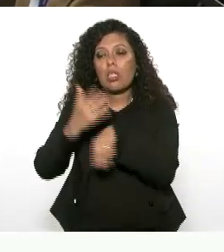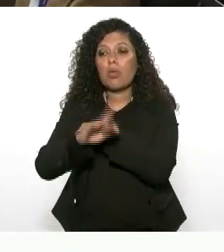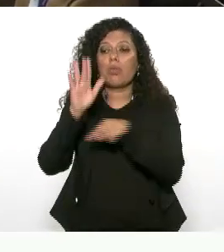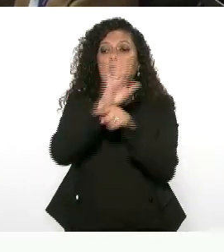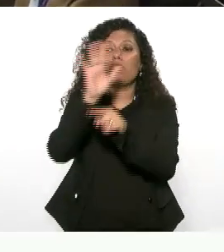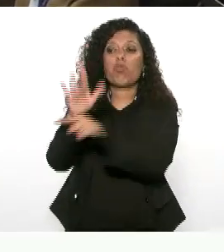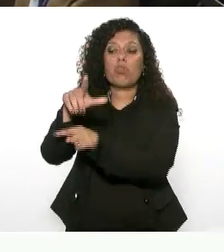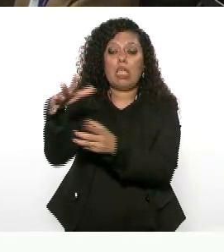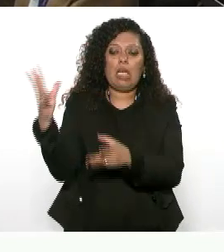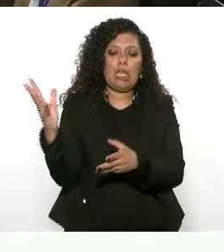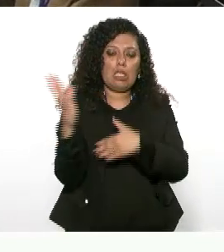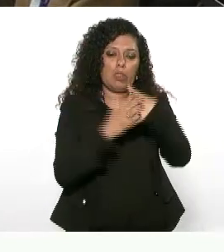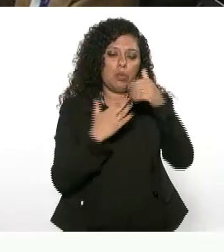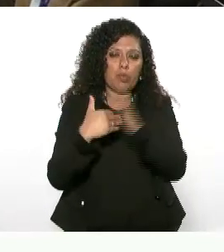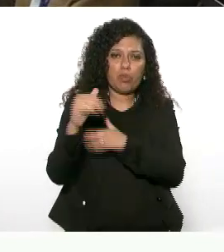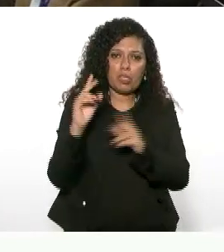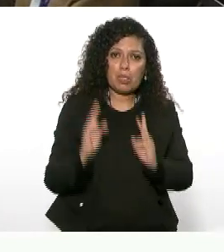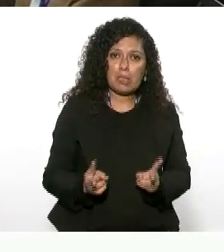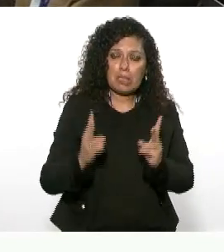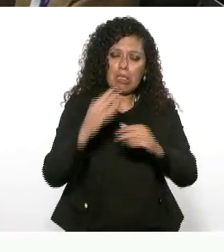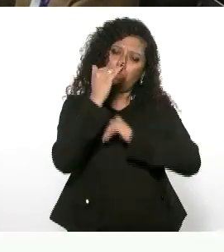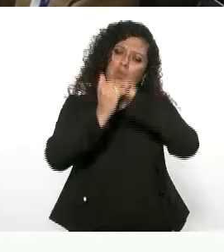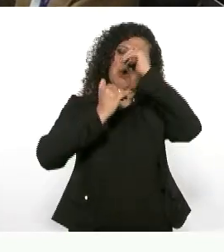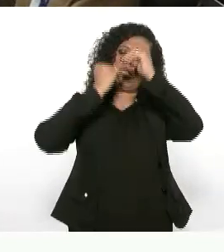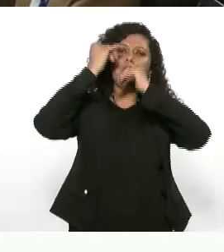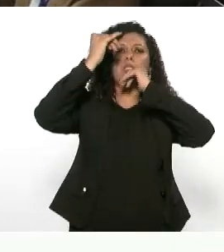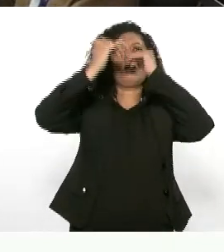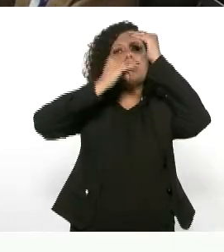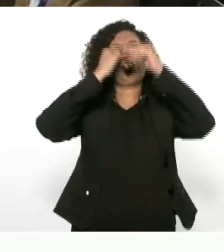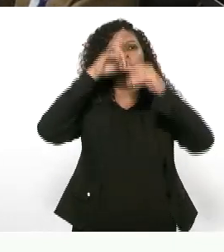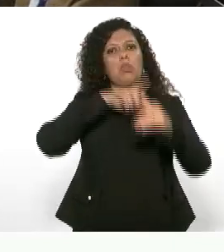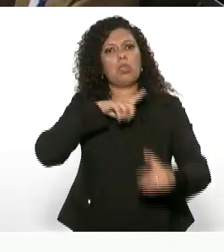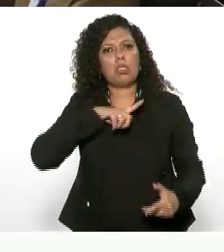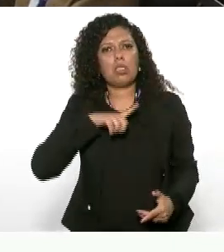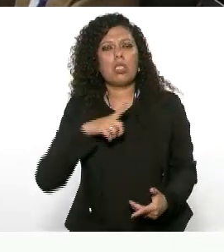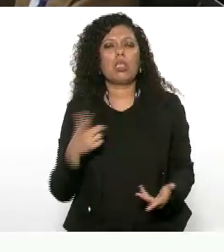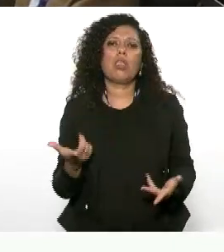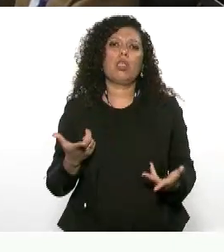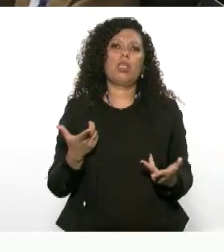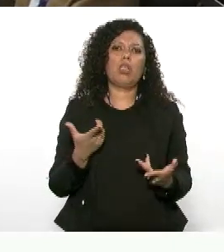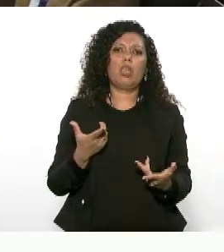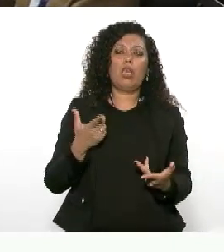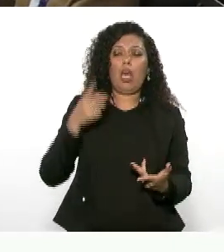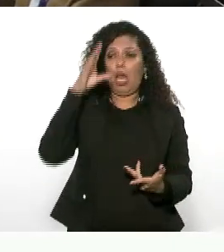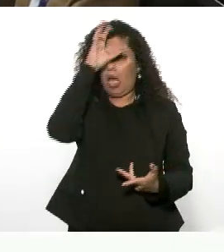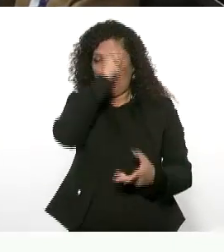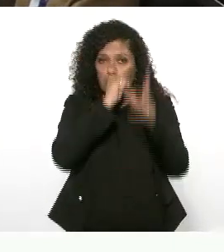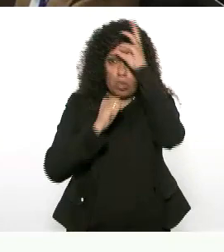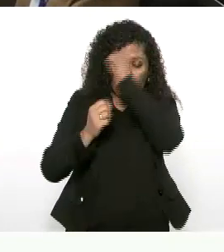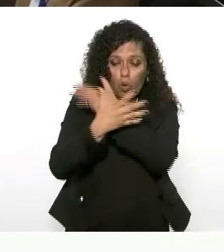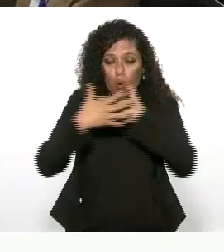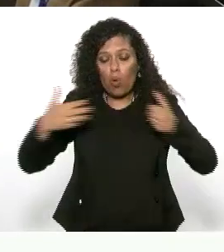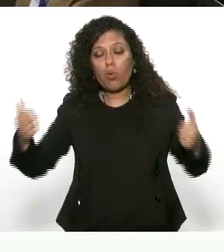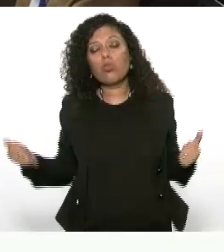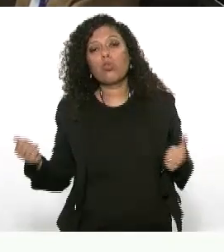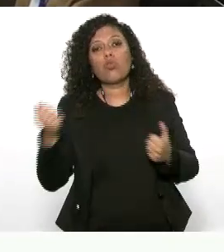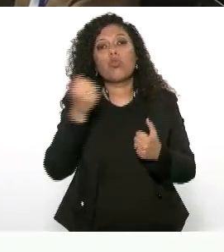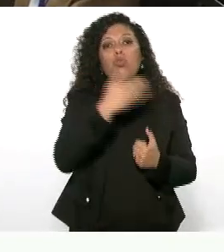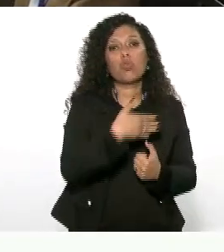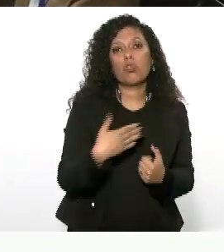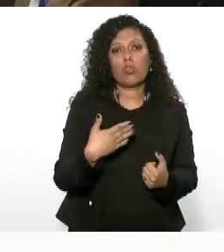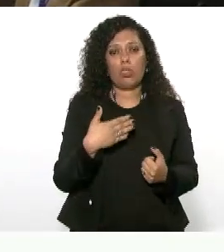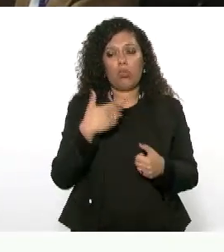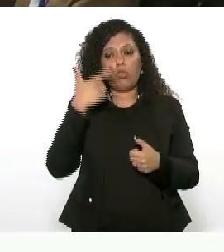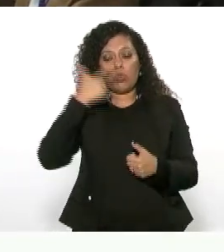profissional continue sempre evoluindo e adquirindo novos conhecimentos para que ele possa desenvolver essa atividade